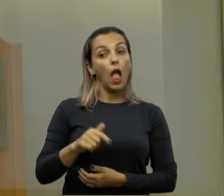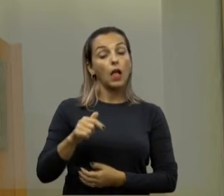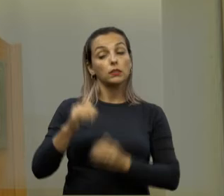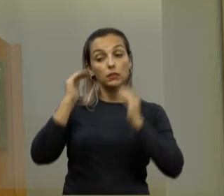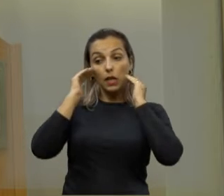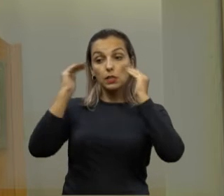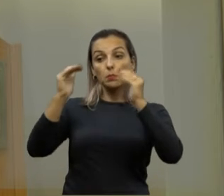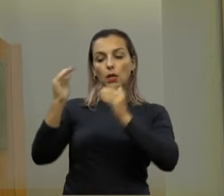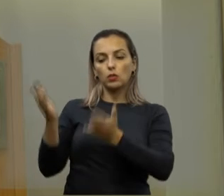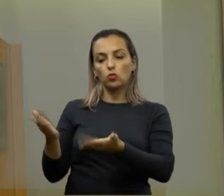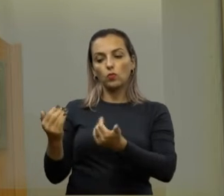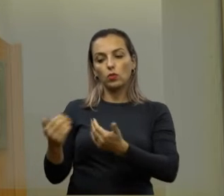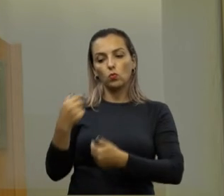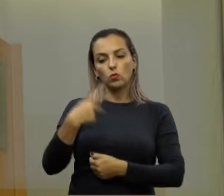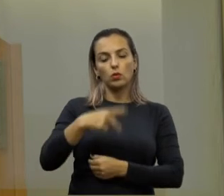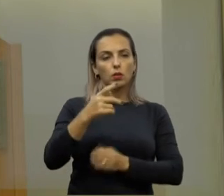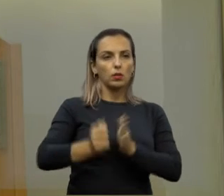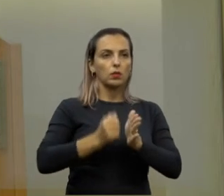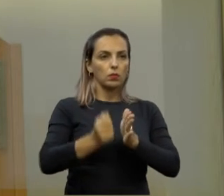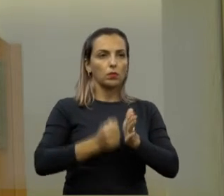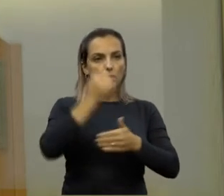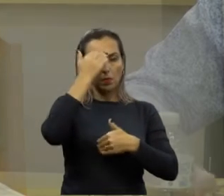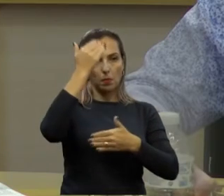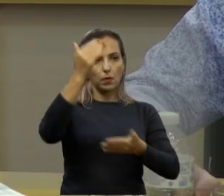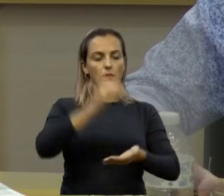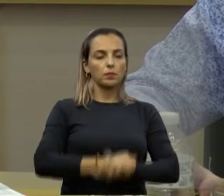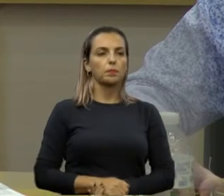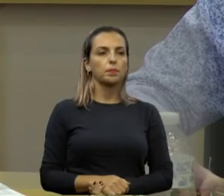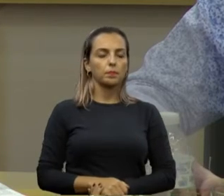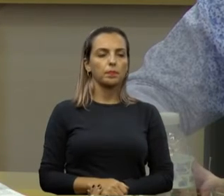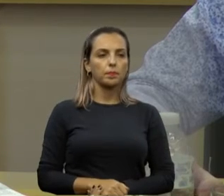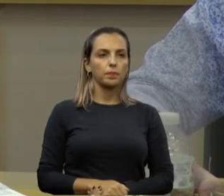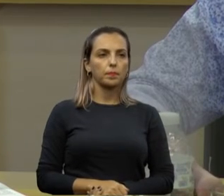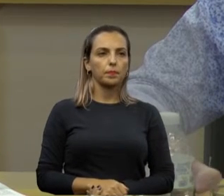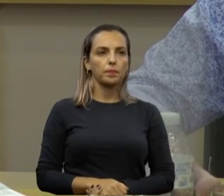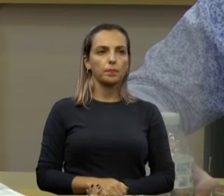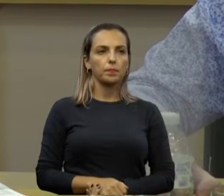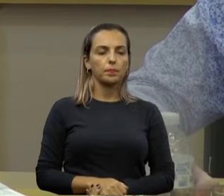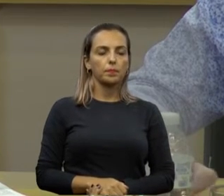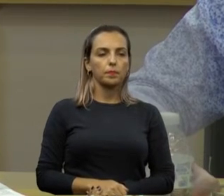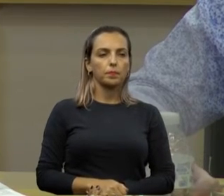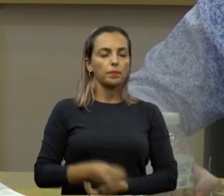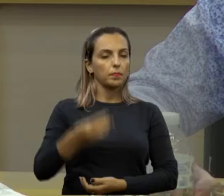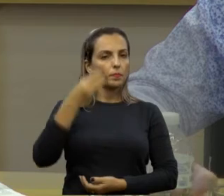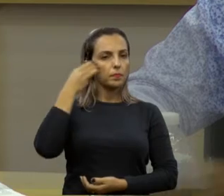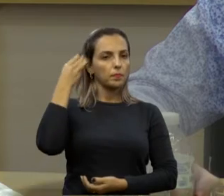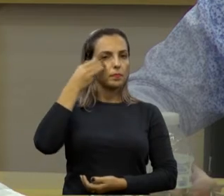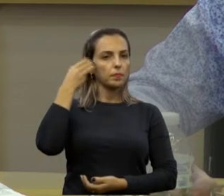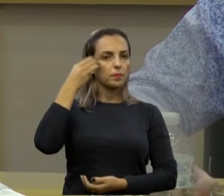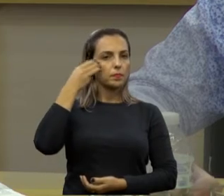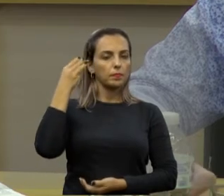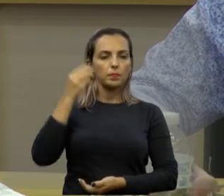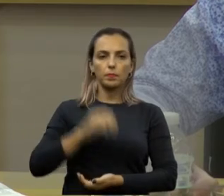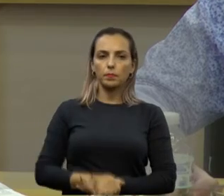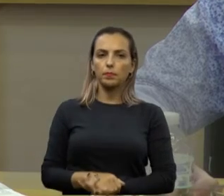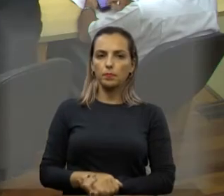à Juventude de nossa cidade obrigado obrigado com a palavra Vereador Guilherme Bianco